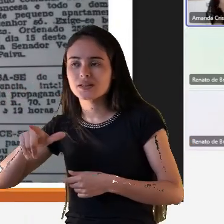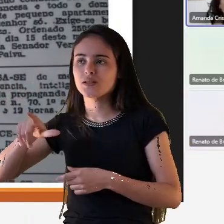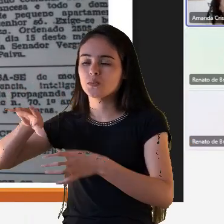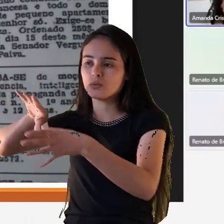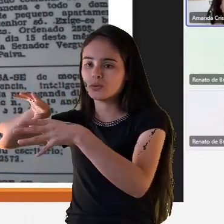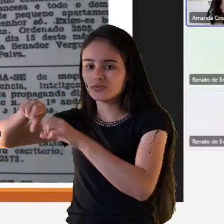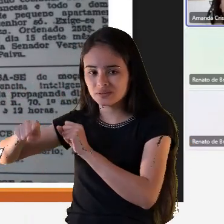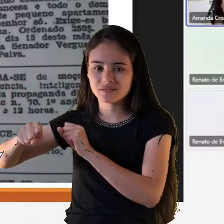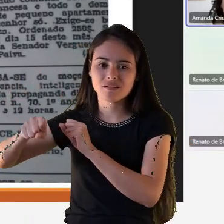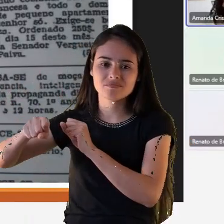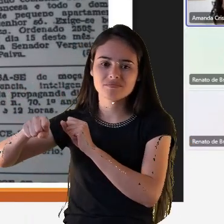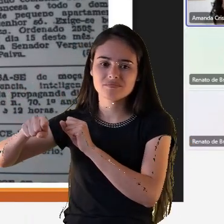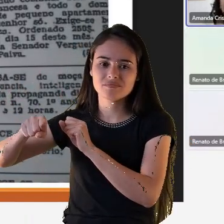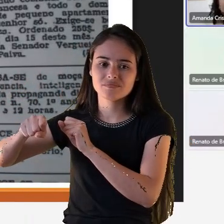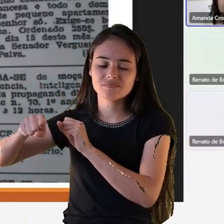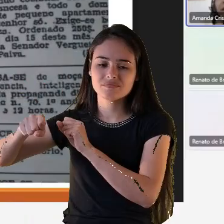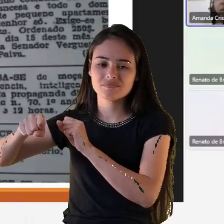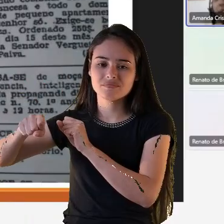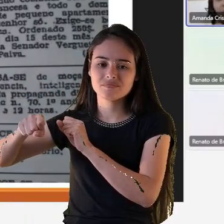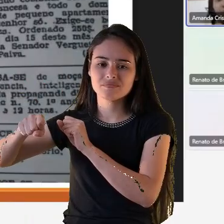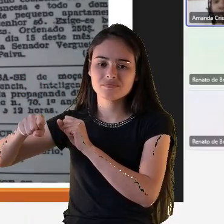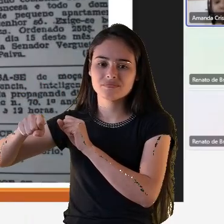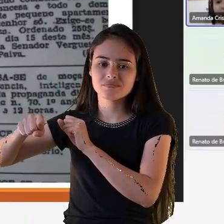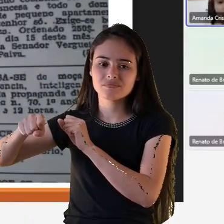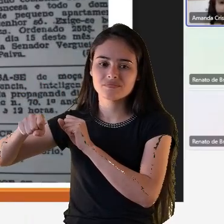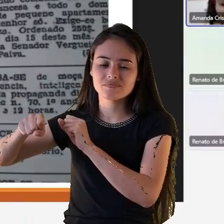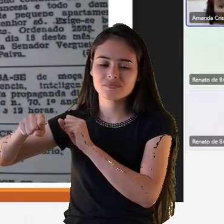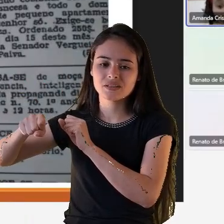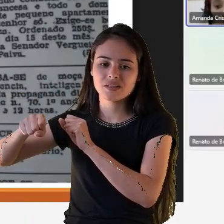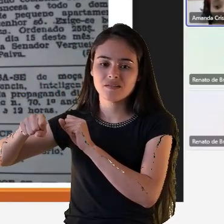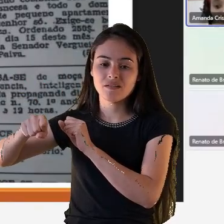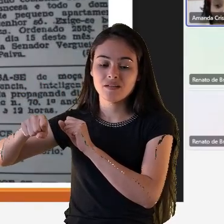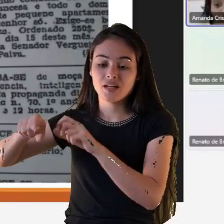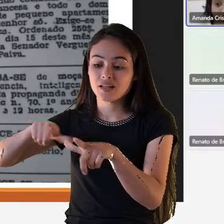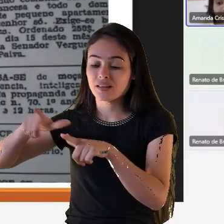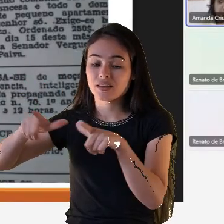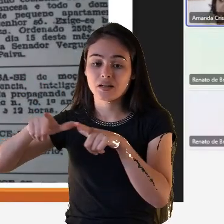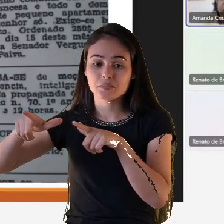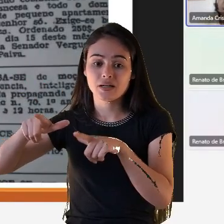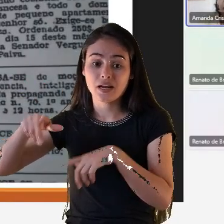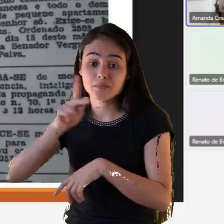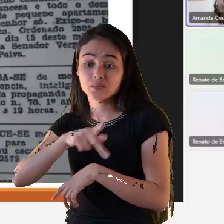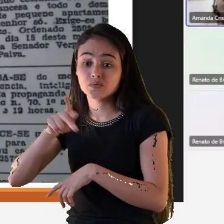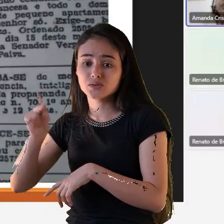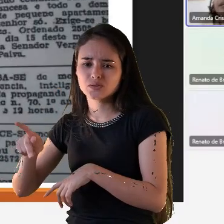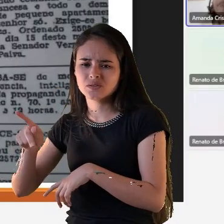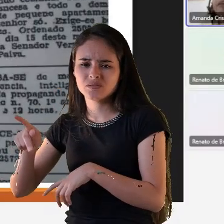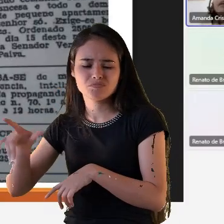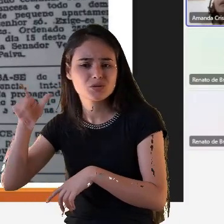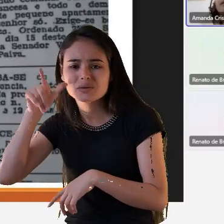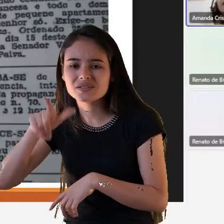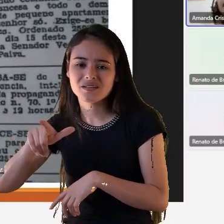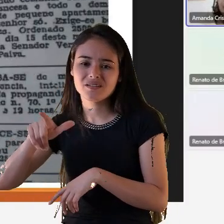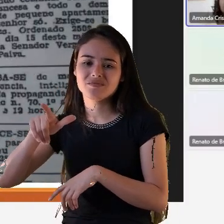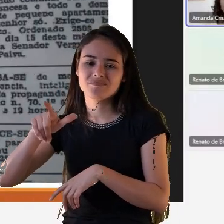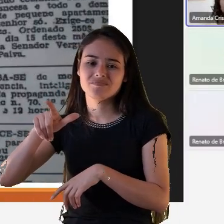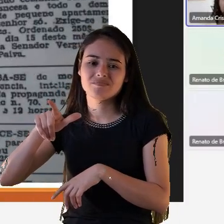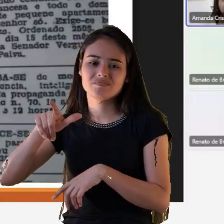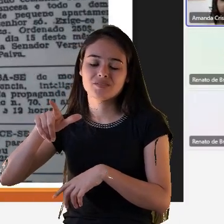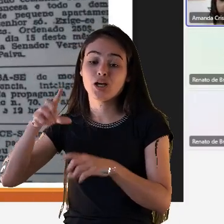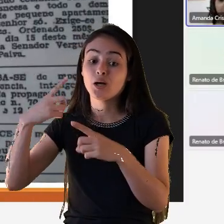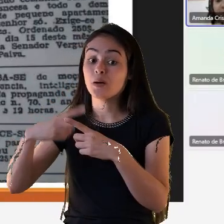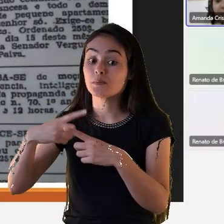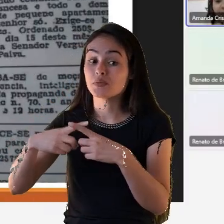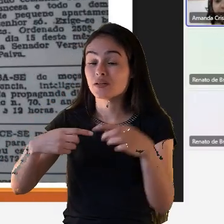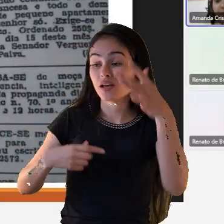nessa hora que eu tive que ser trabalhadora doméstica, porque eu não consegui trabalho como na minha profissão na época, né? E aí eu